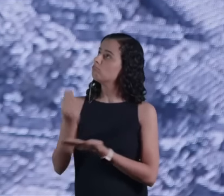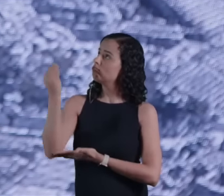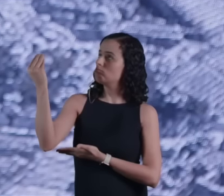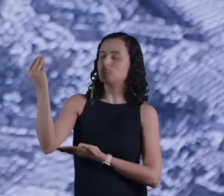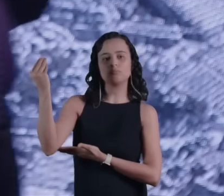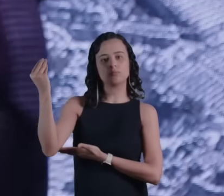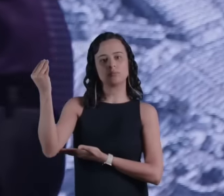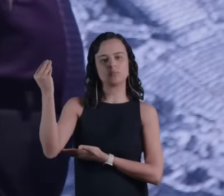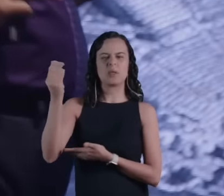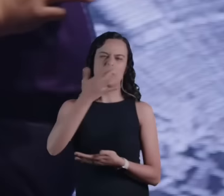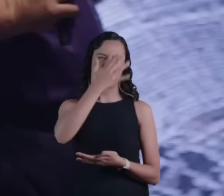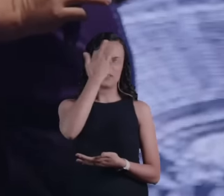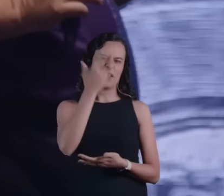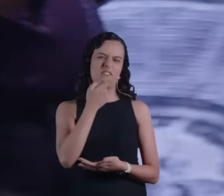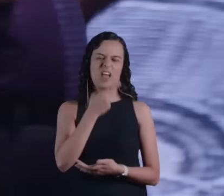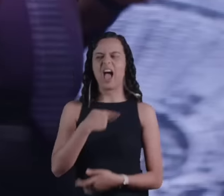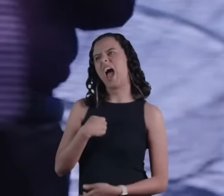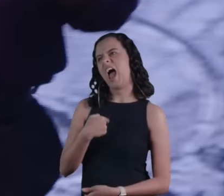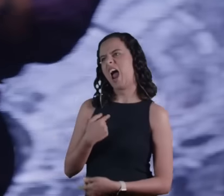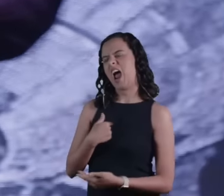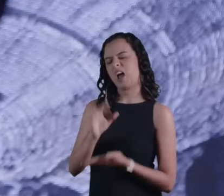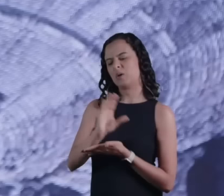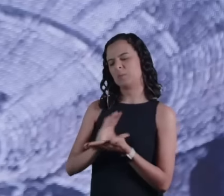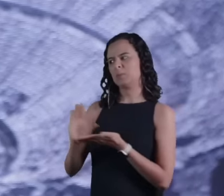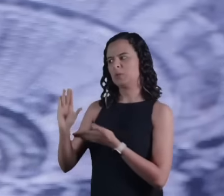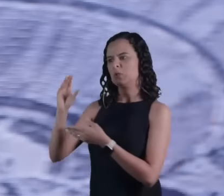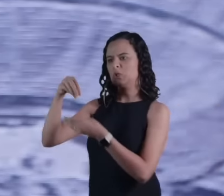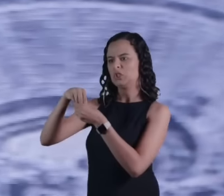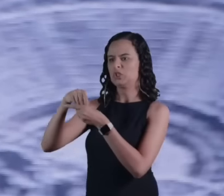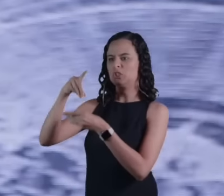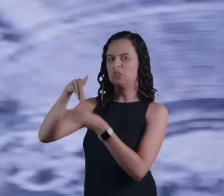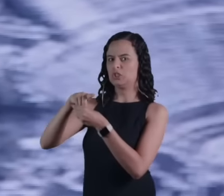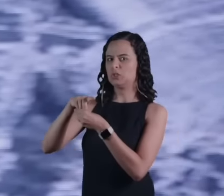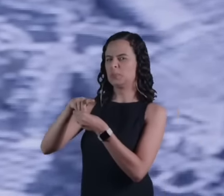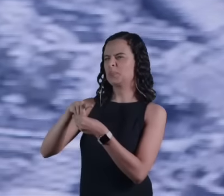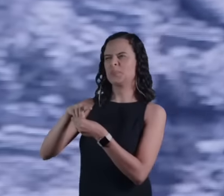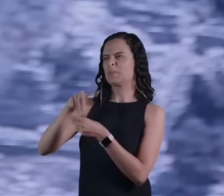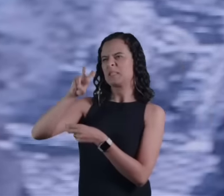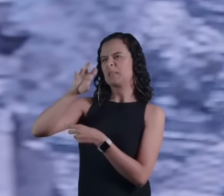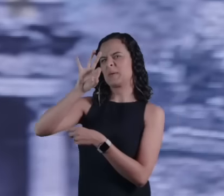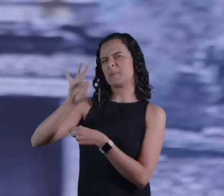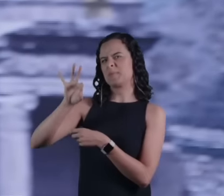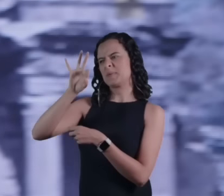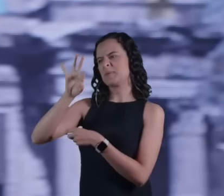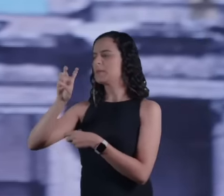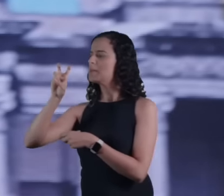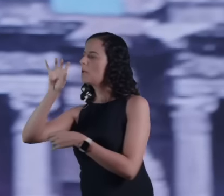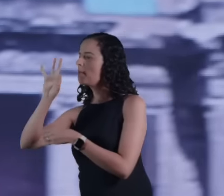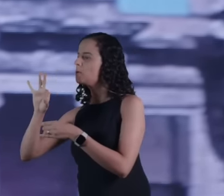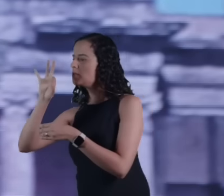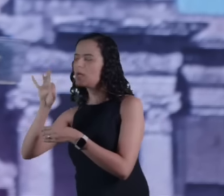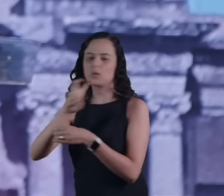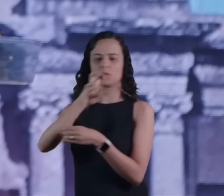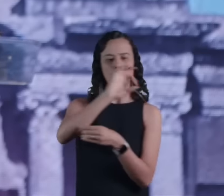Tem gente que fala assim: eu vou dar o dízimo, mas eu vou dar 5% para cá e dar 5% para lá.